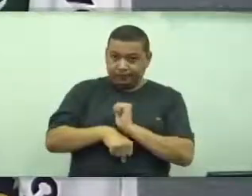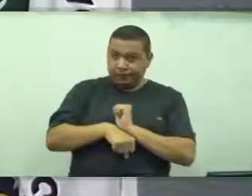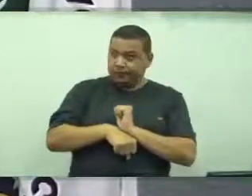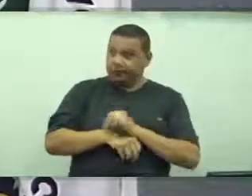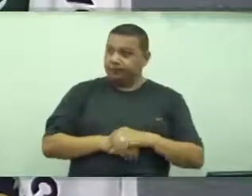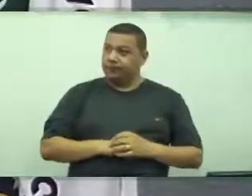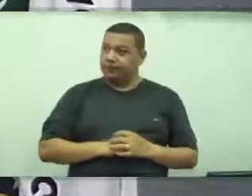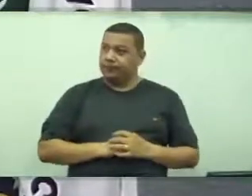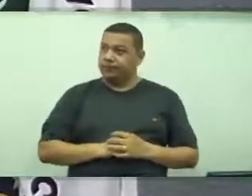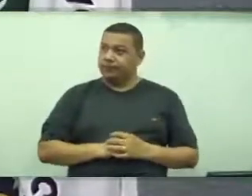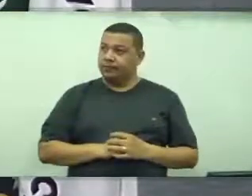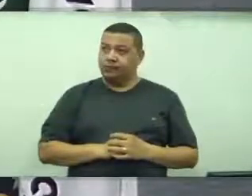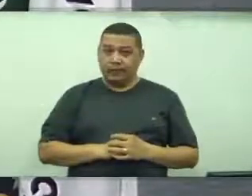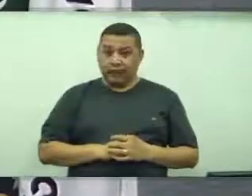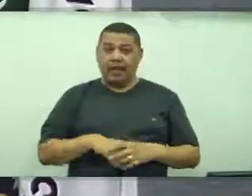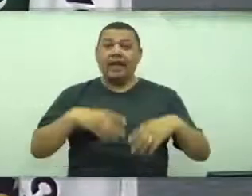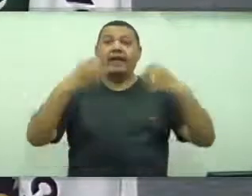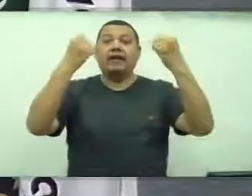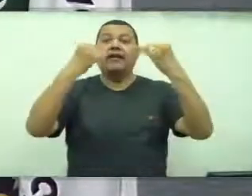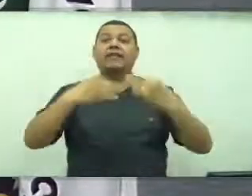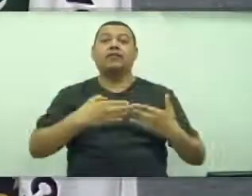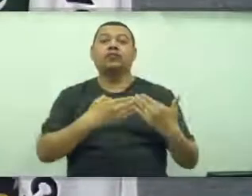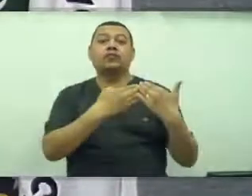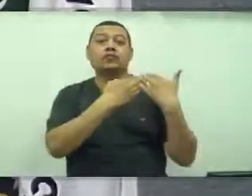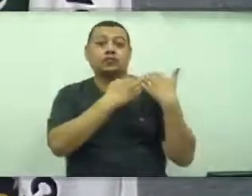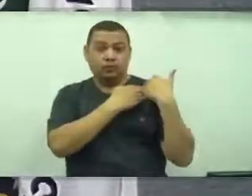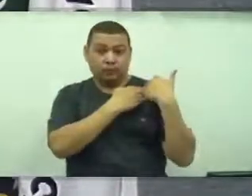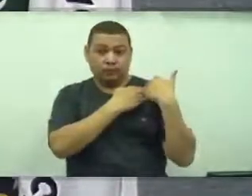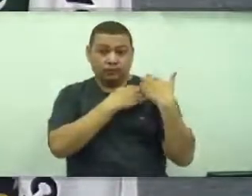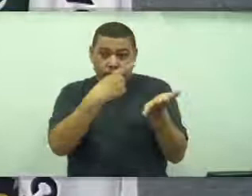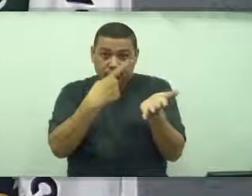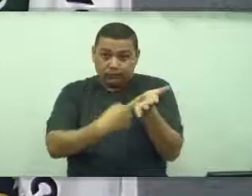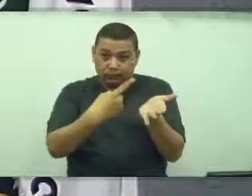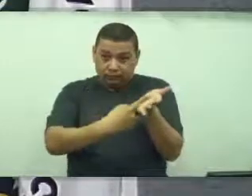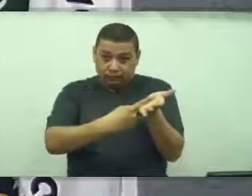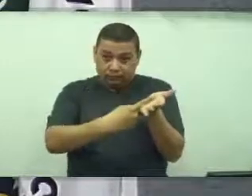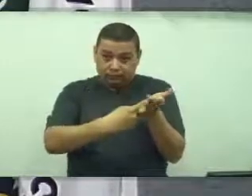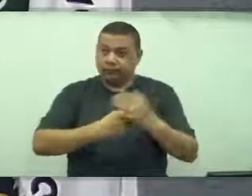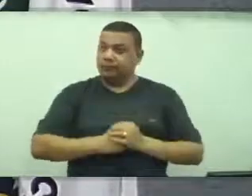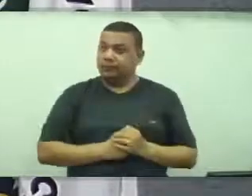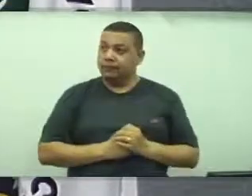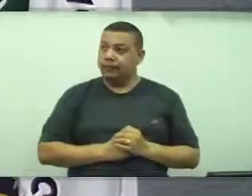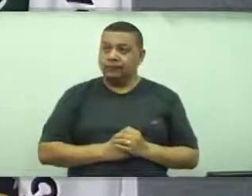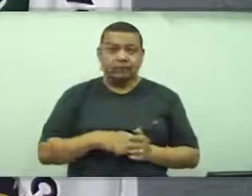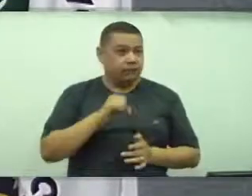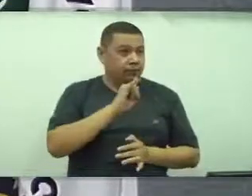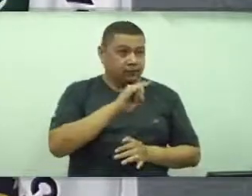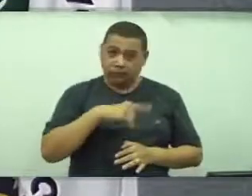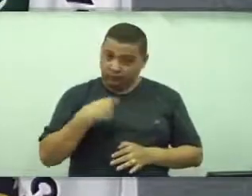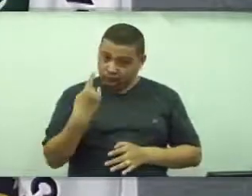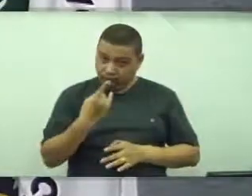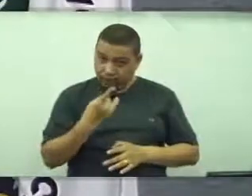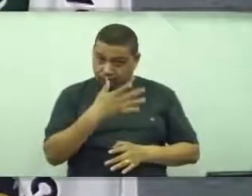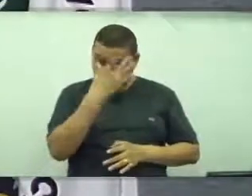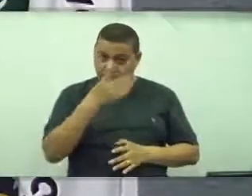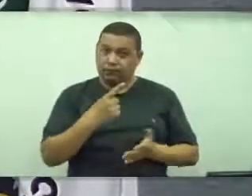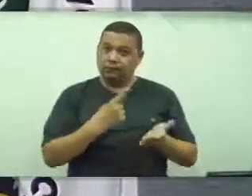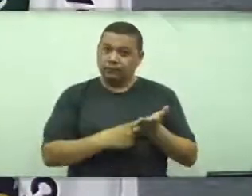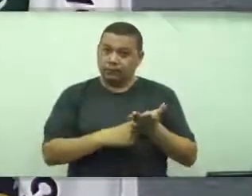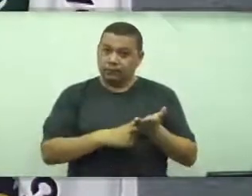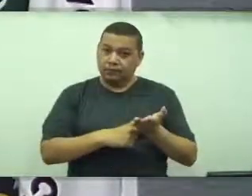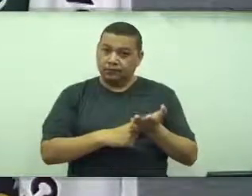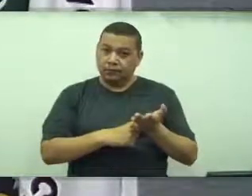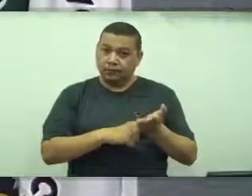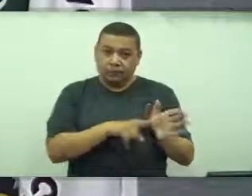ele fez um compromisso com a população do Riozinho. Fez um compromisso que, se nós, moradores do distrito, fizéssemos o